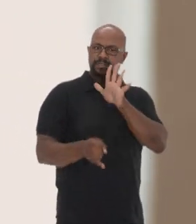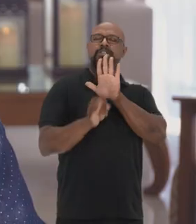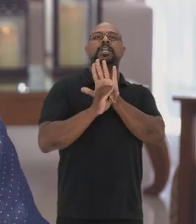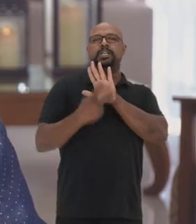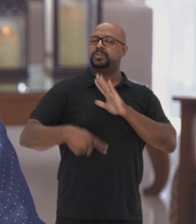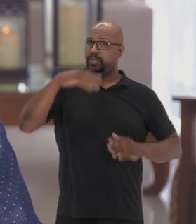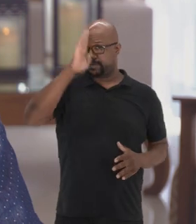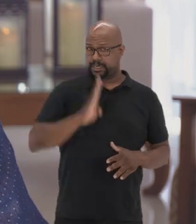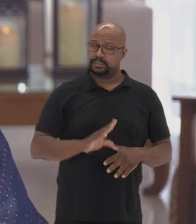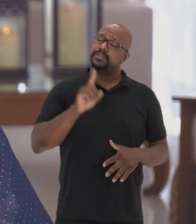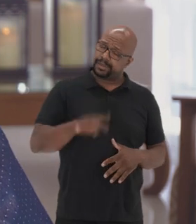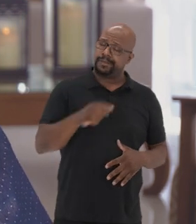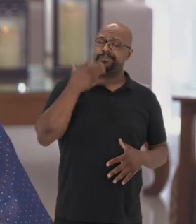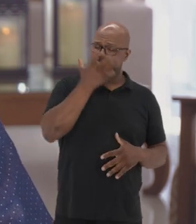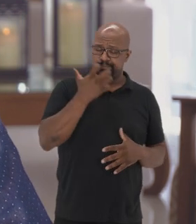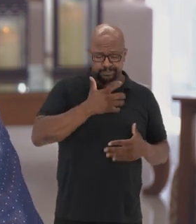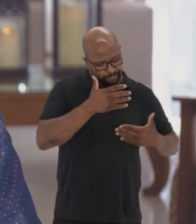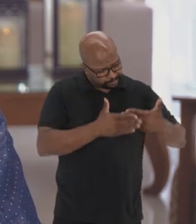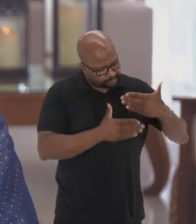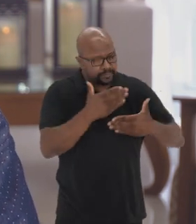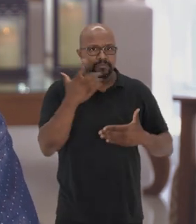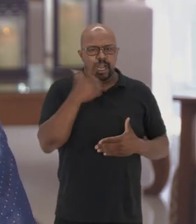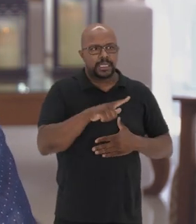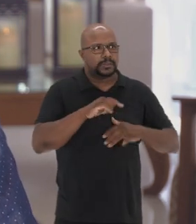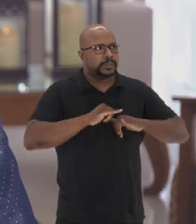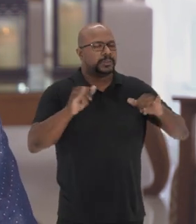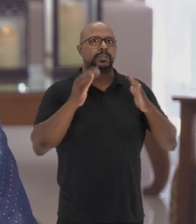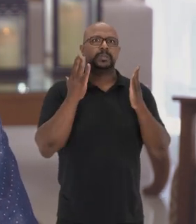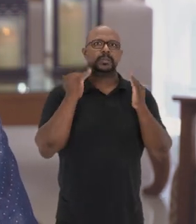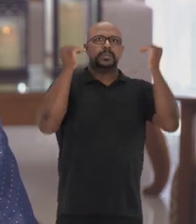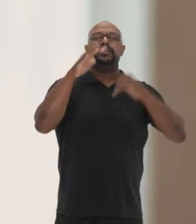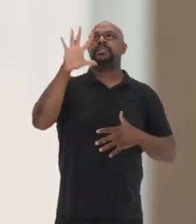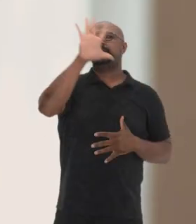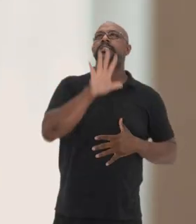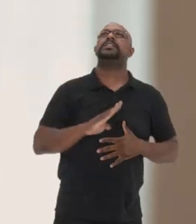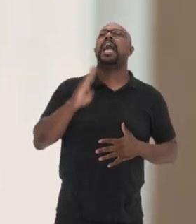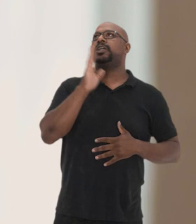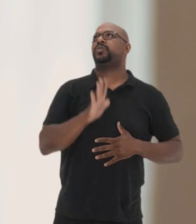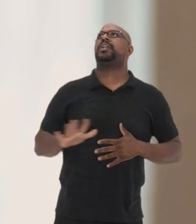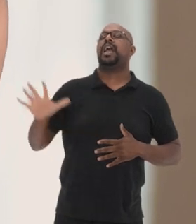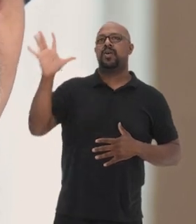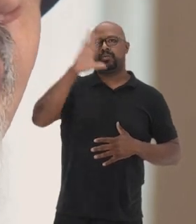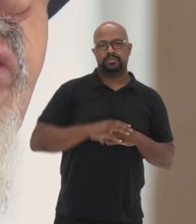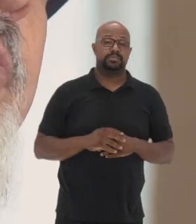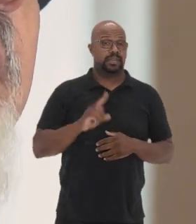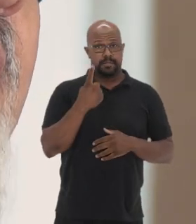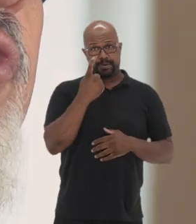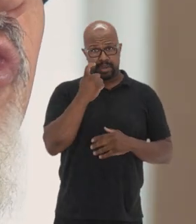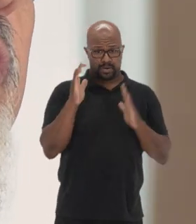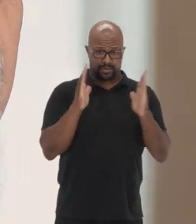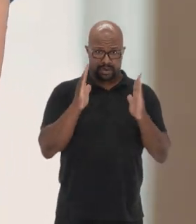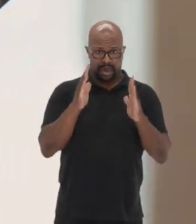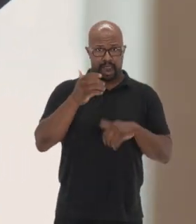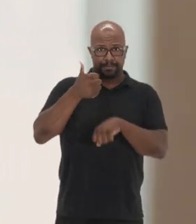nosso país e que ela aos poucos vai ganhando destaque no cenário Nacional nesse primeiro episódio vamos falar um pouco dos